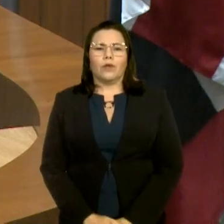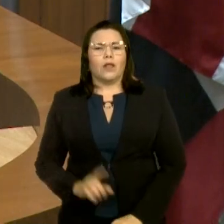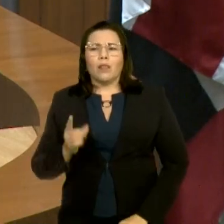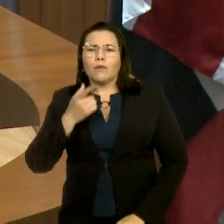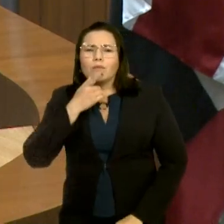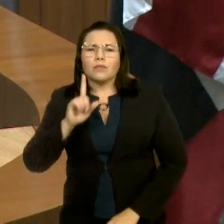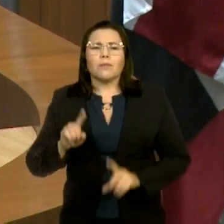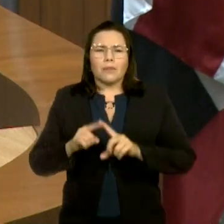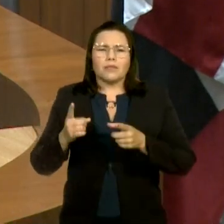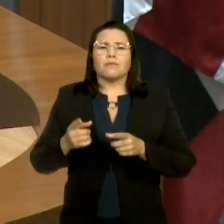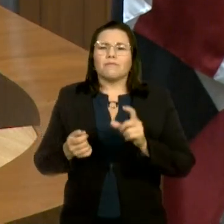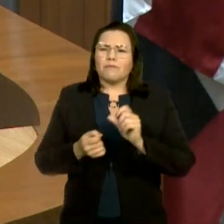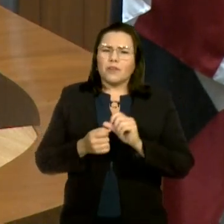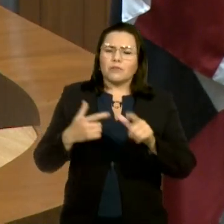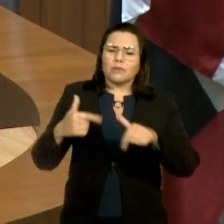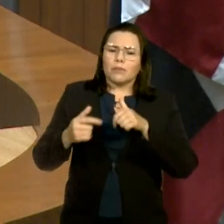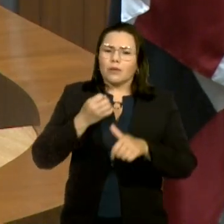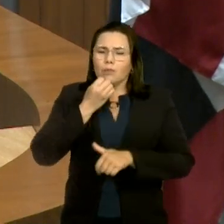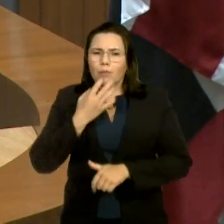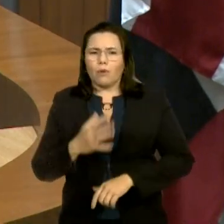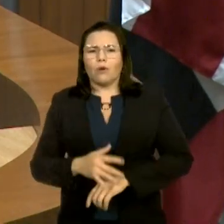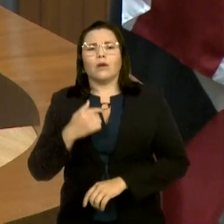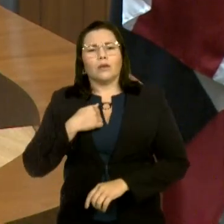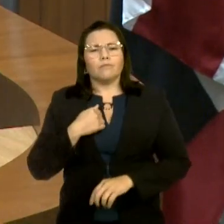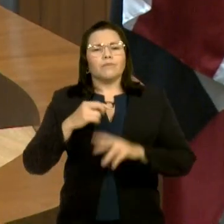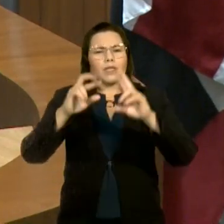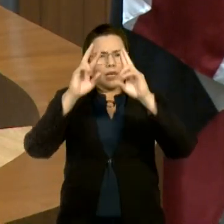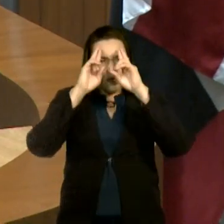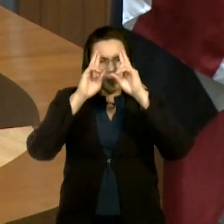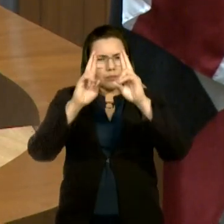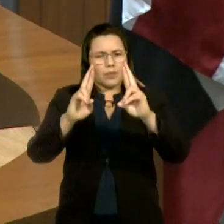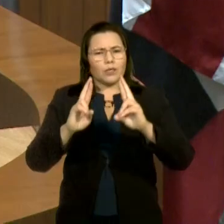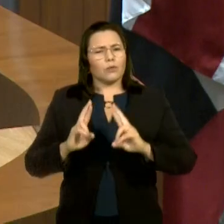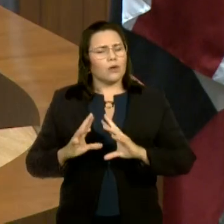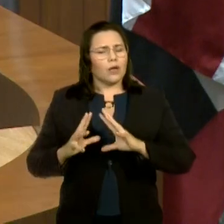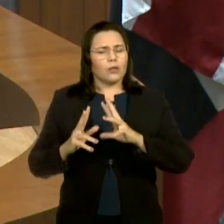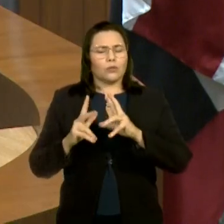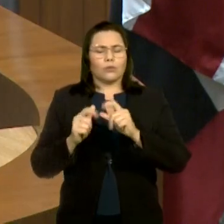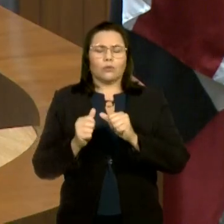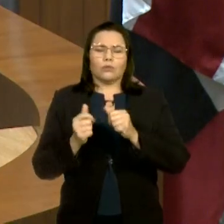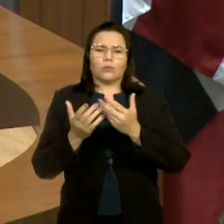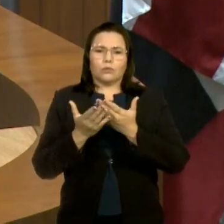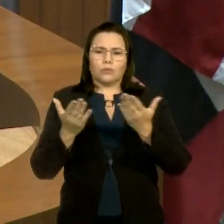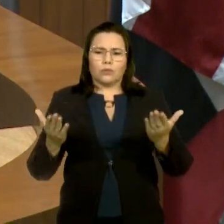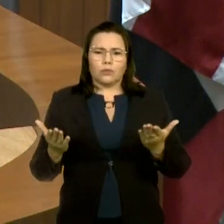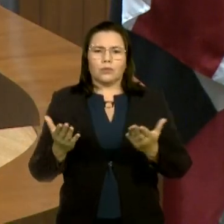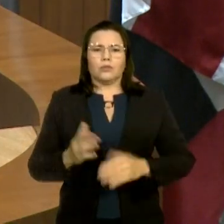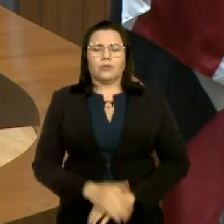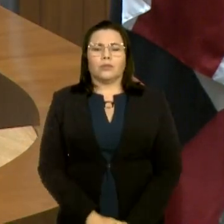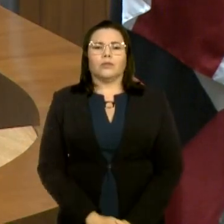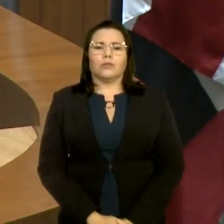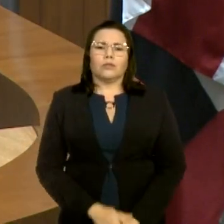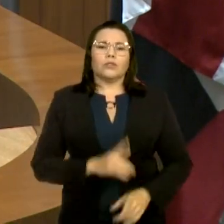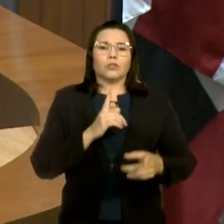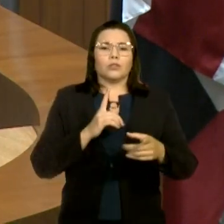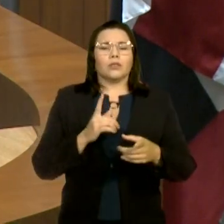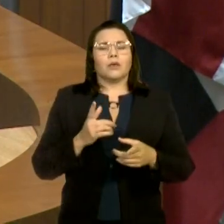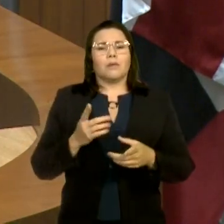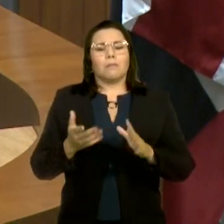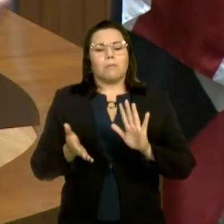uma candidatura que tratou Todos os concorrentes com respeito mas que se propôs a discutir São Luiz e